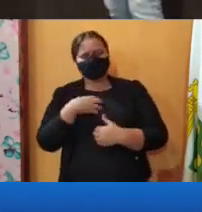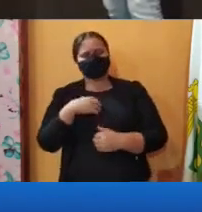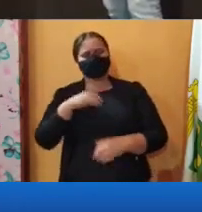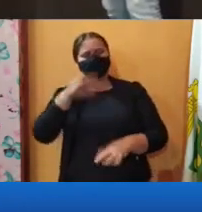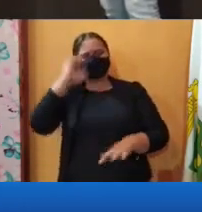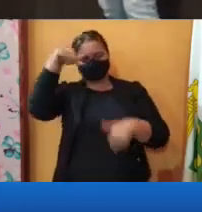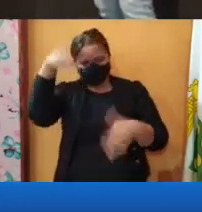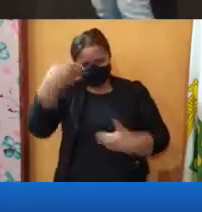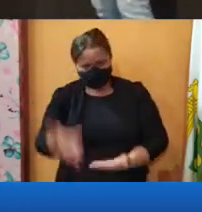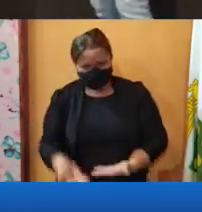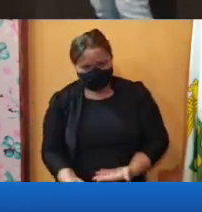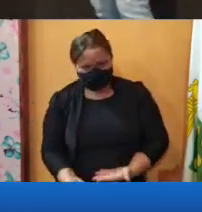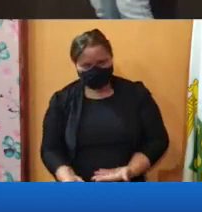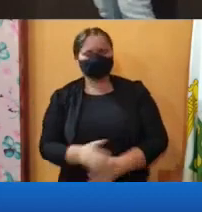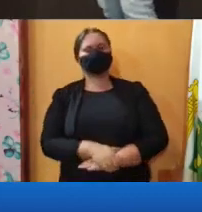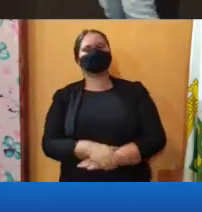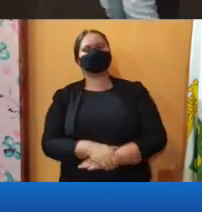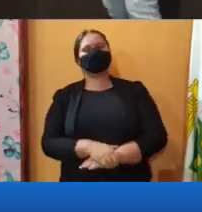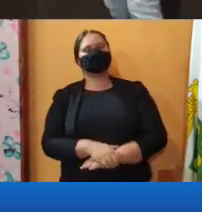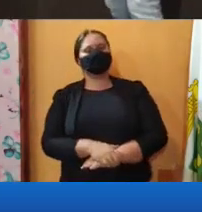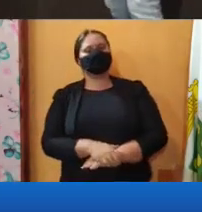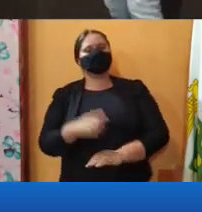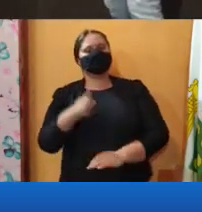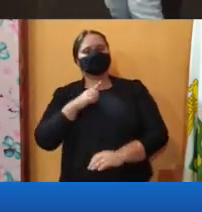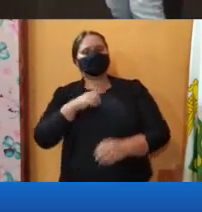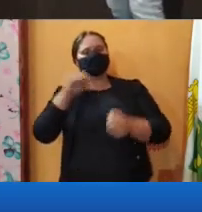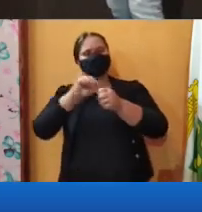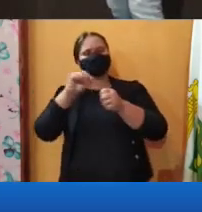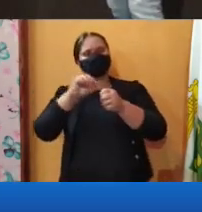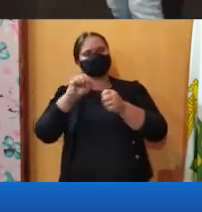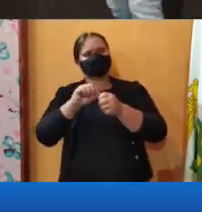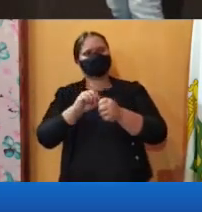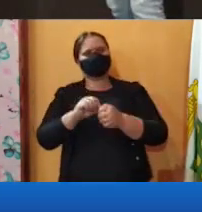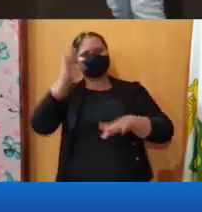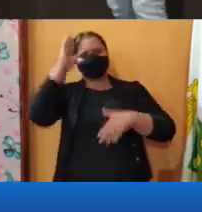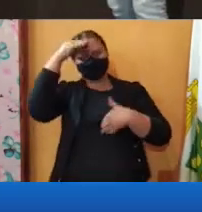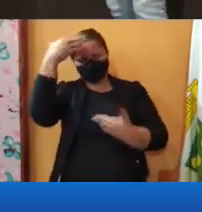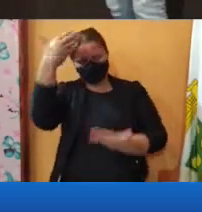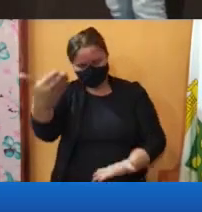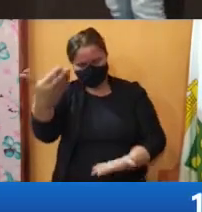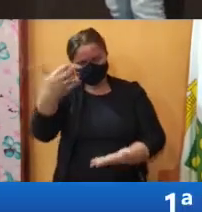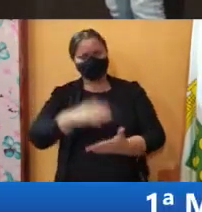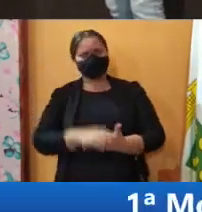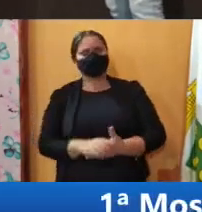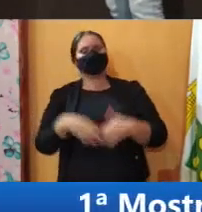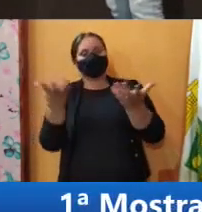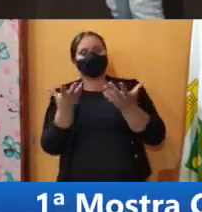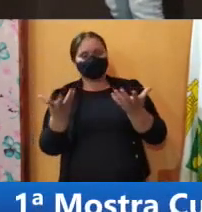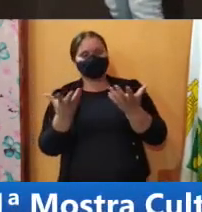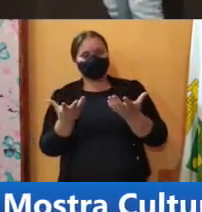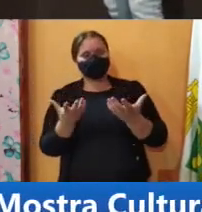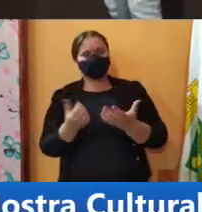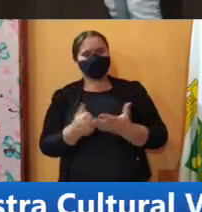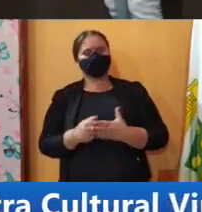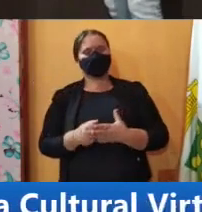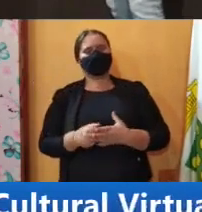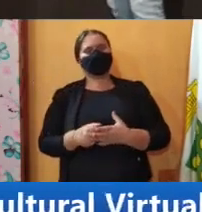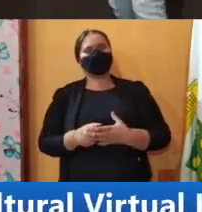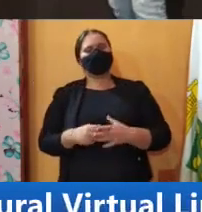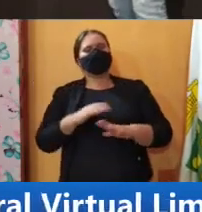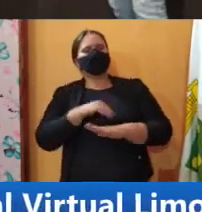Eu não deixo de fazer esse gesto de agradecimento. Eu quero, com todas as